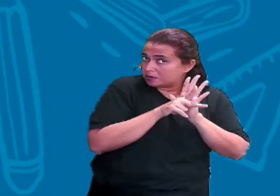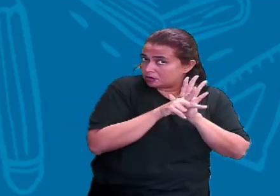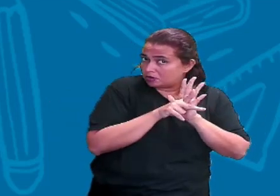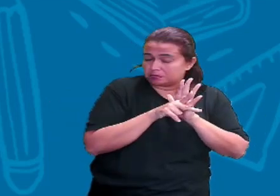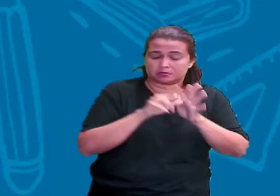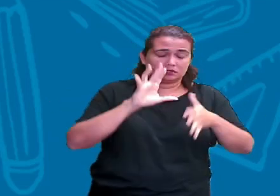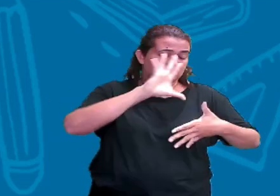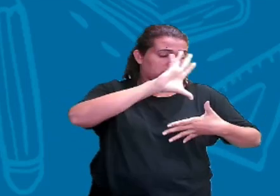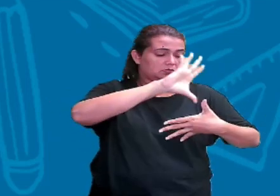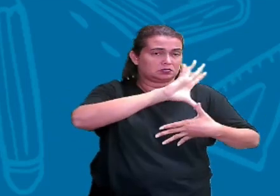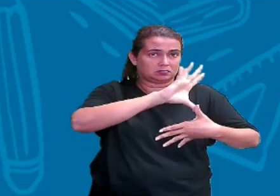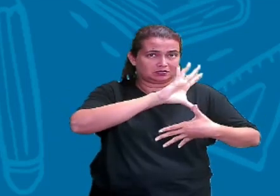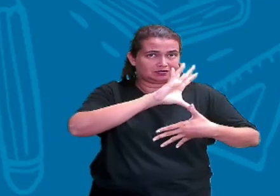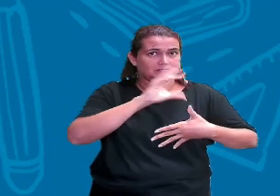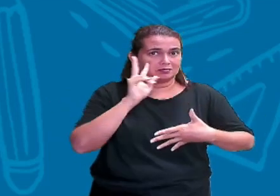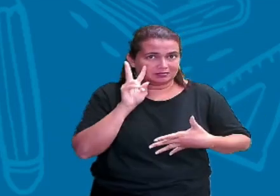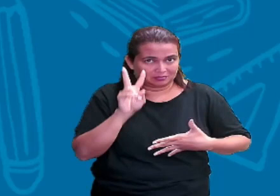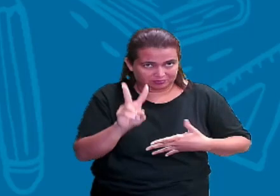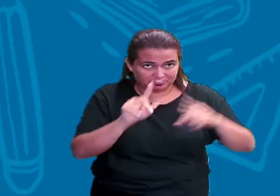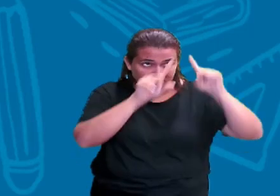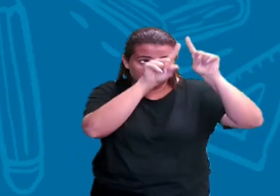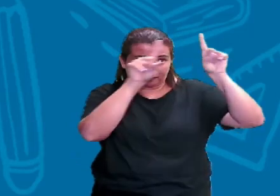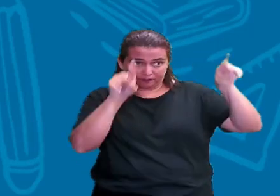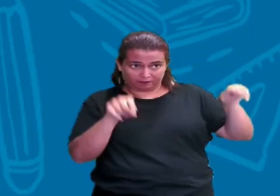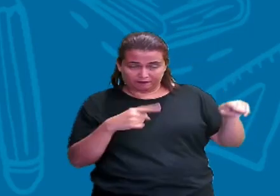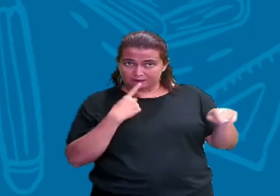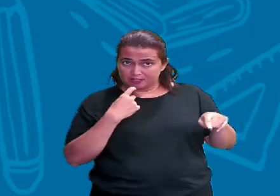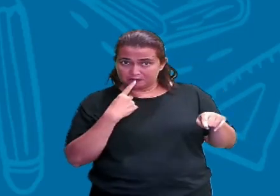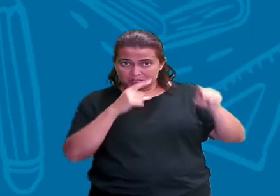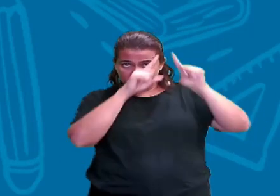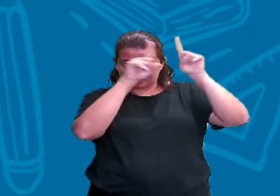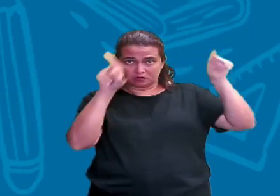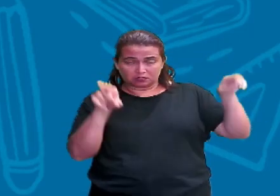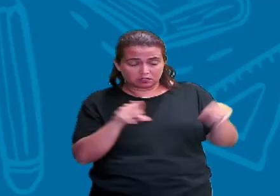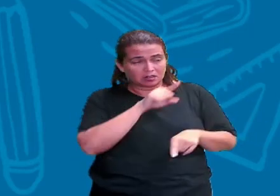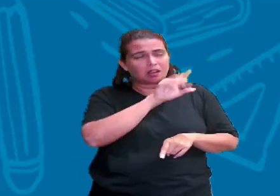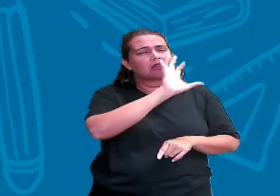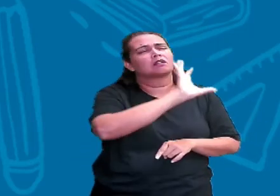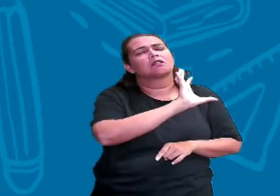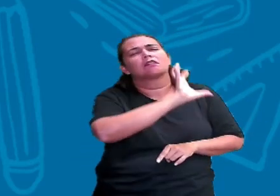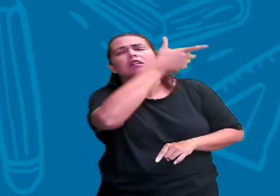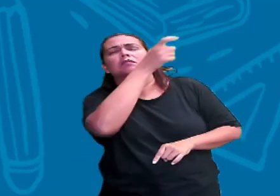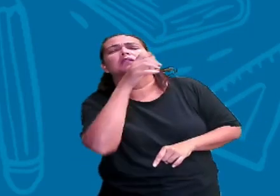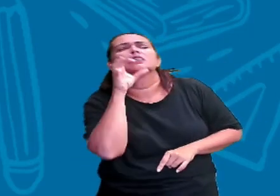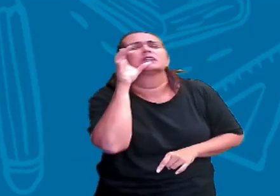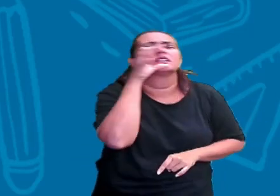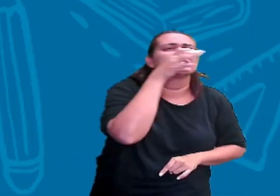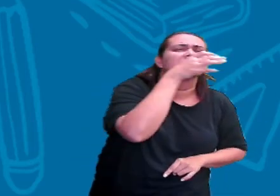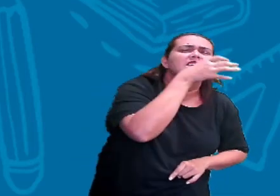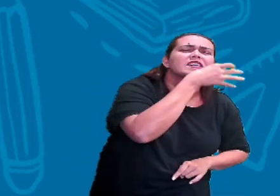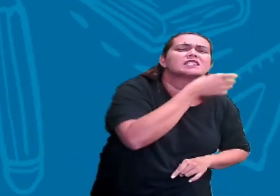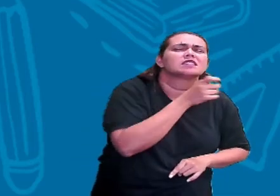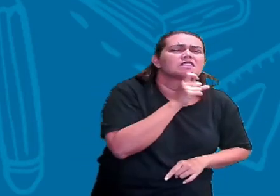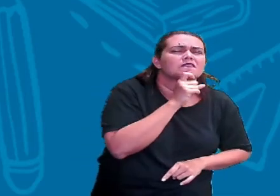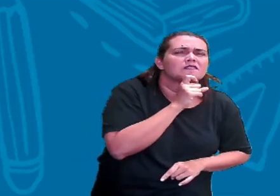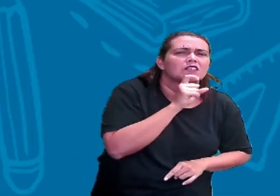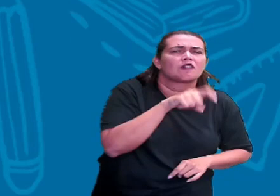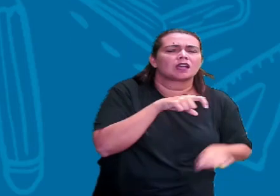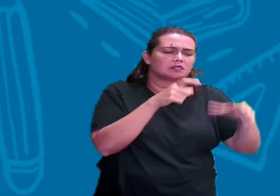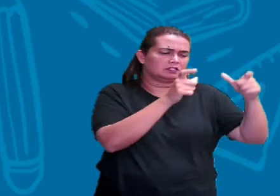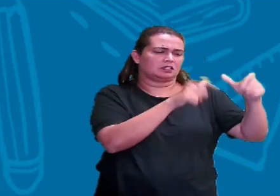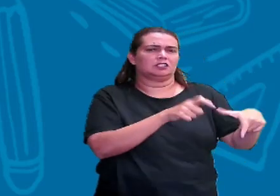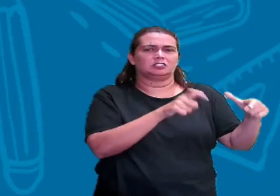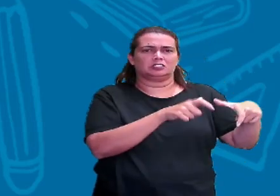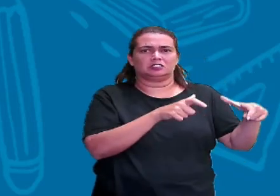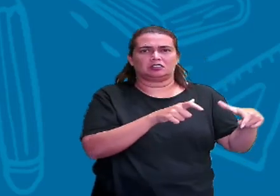americana, certo? Então, isso é uma forma de geografia regional. Se eu estudar apenas um país, eu também estou fazendo geografia regional. Se eu estudar